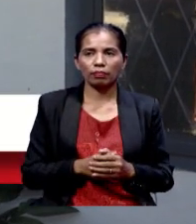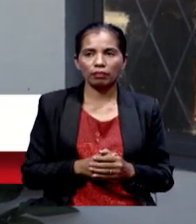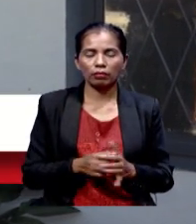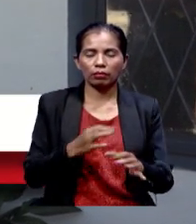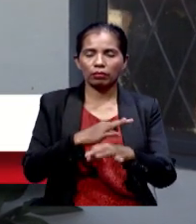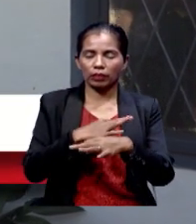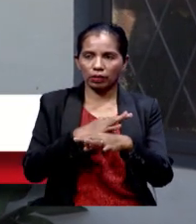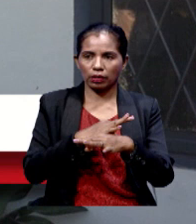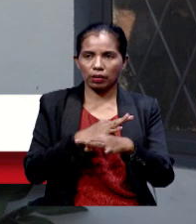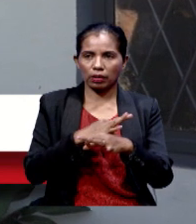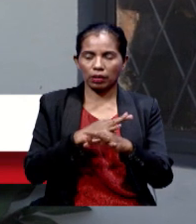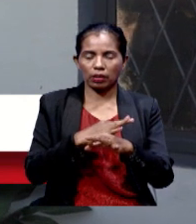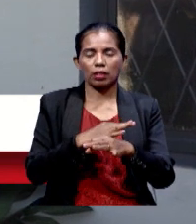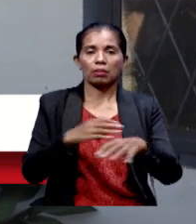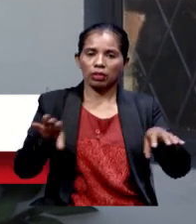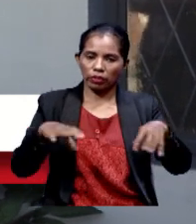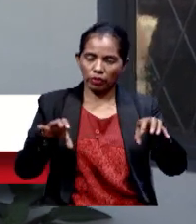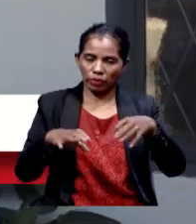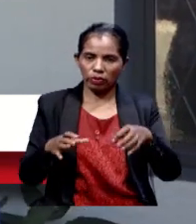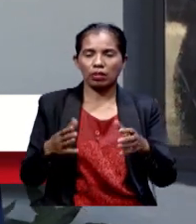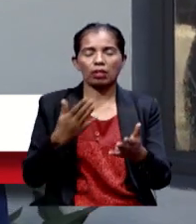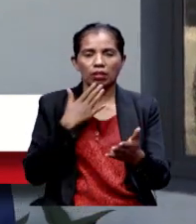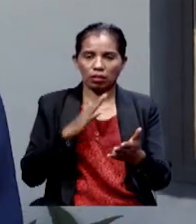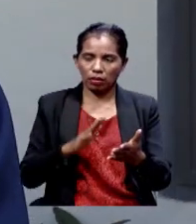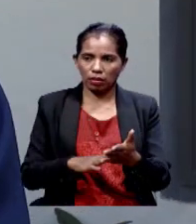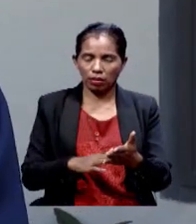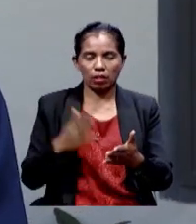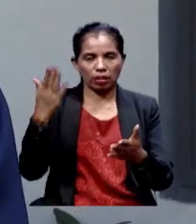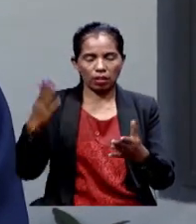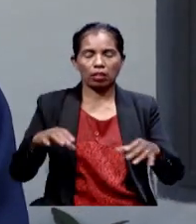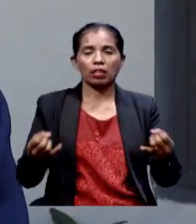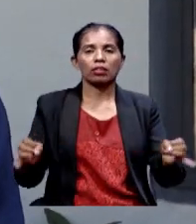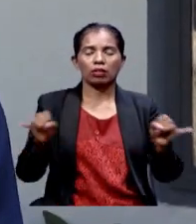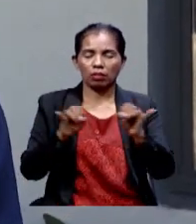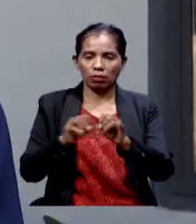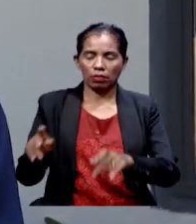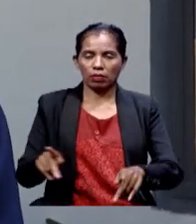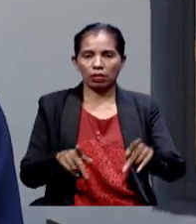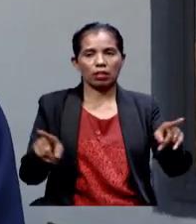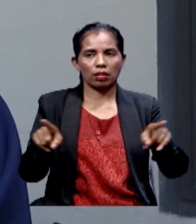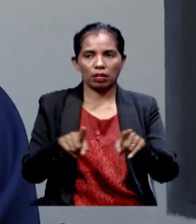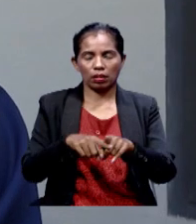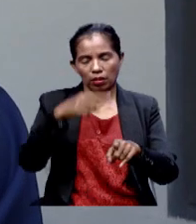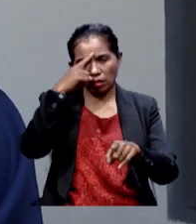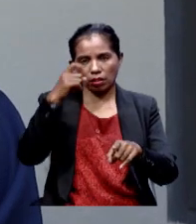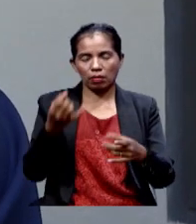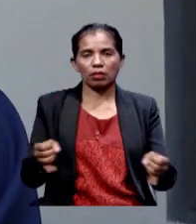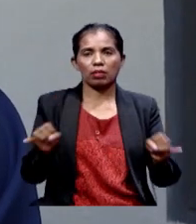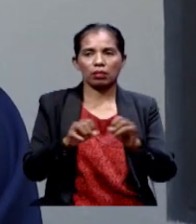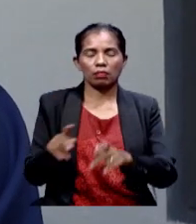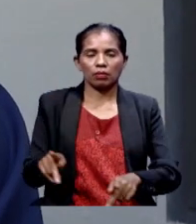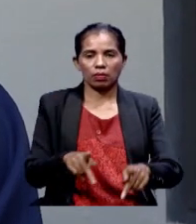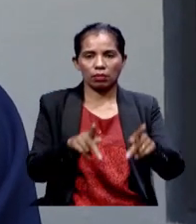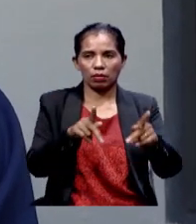hadia, liu hadia do sistema Sira e a instituição pública Sira Sene, também a instituição pública Sira Sene, mas que vai